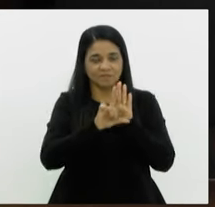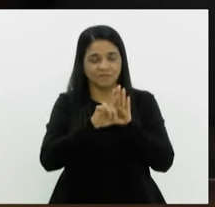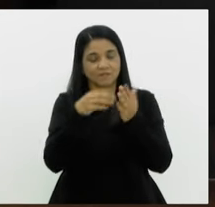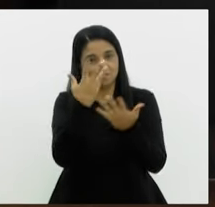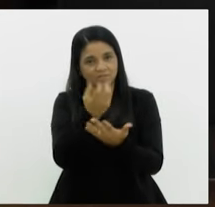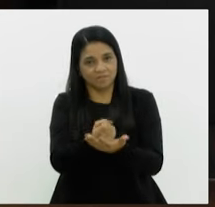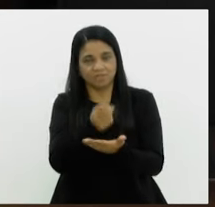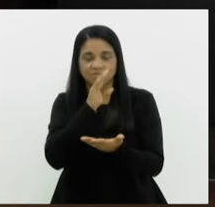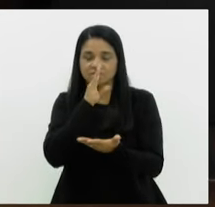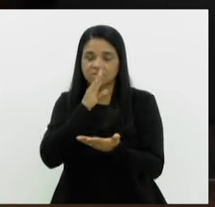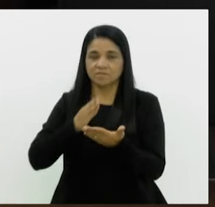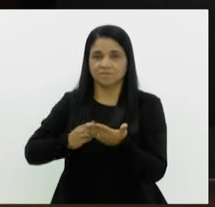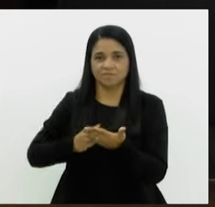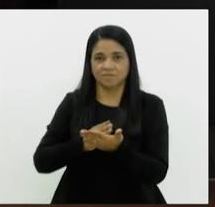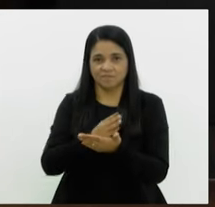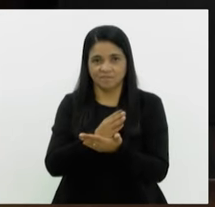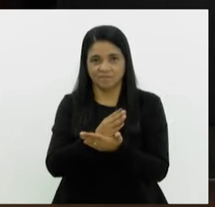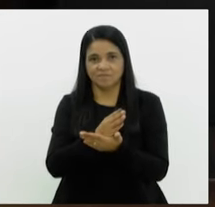que aprovam, permaneçam como estão.